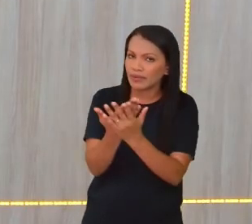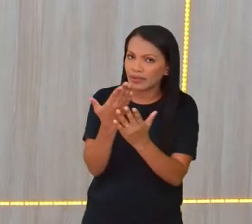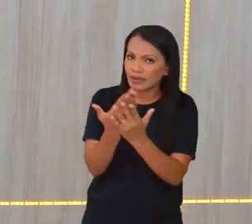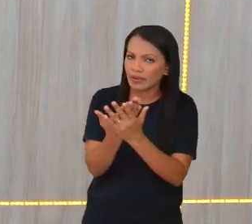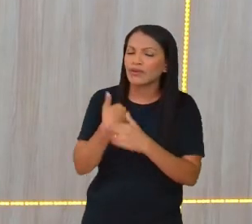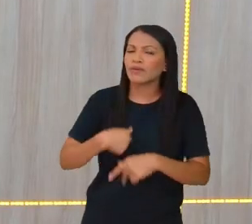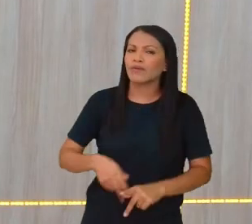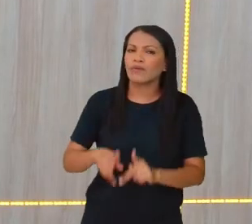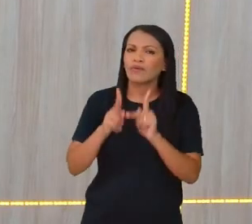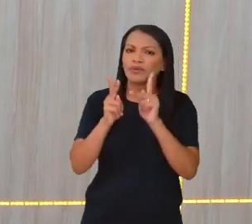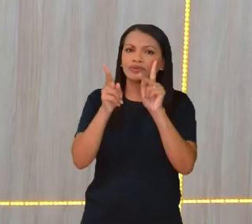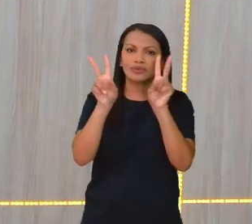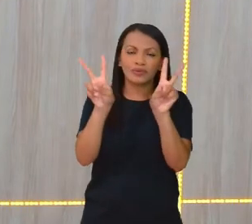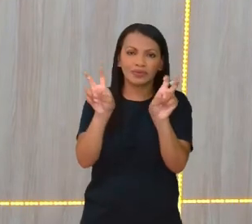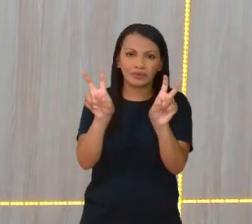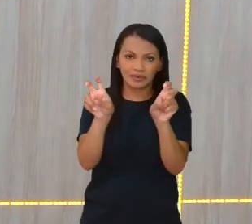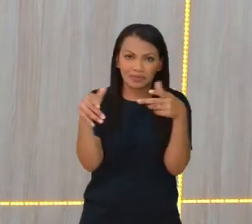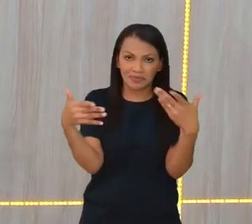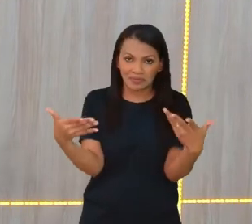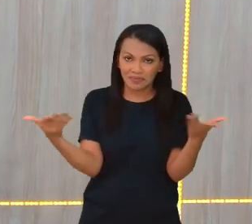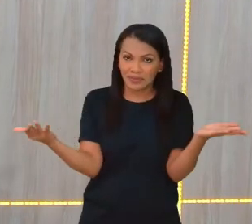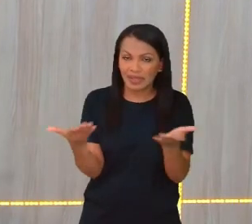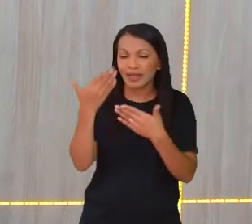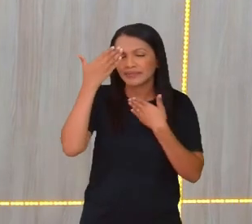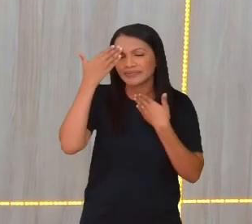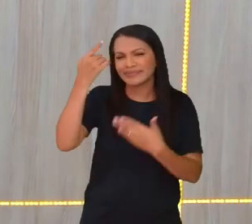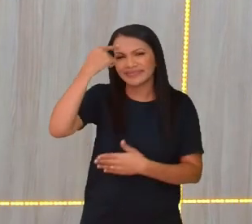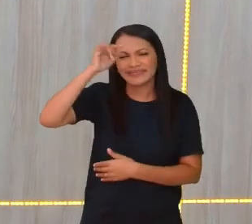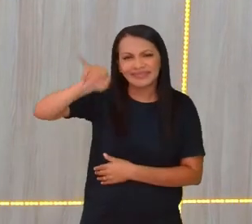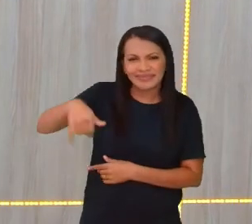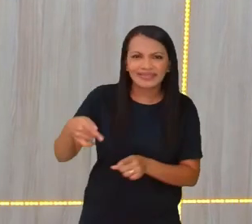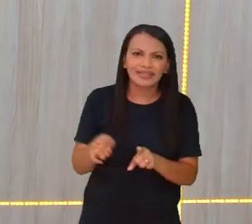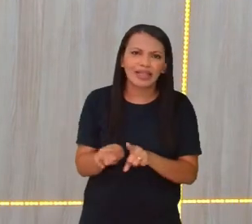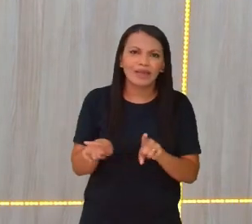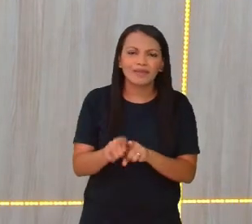para a gente continuar nesse assunto, né? Quero agradecer a Jéssica,